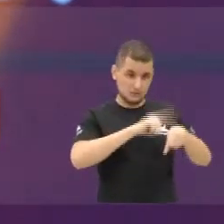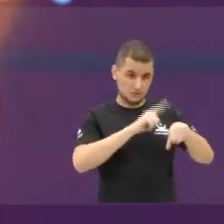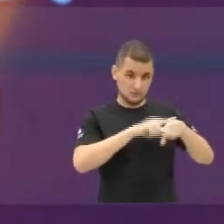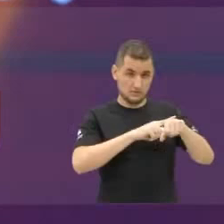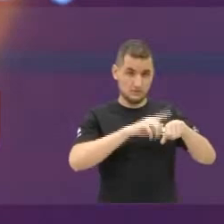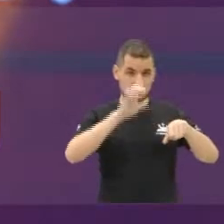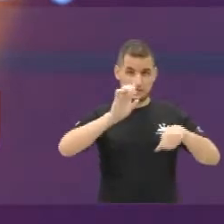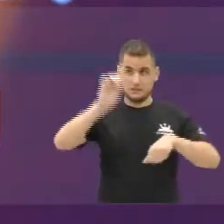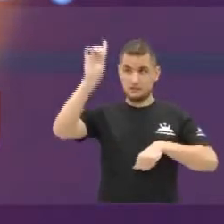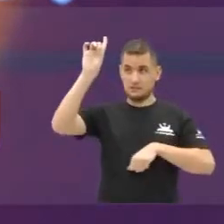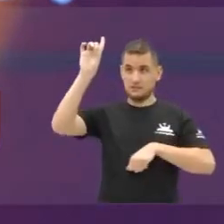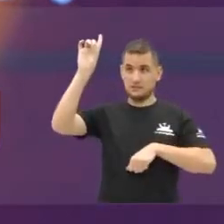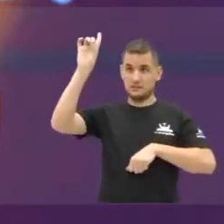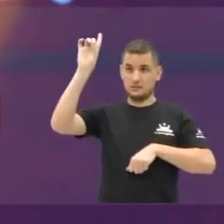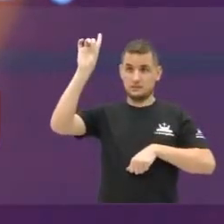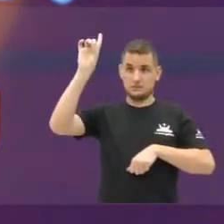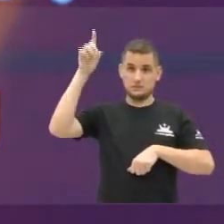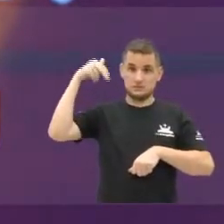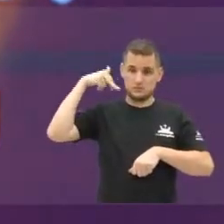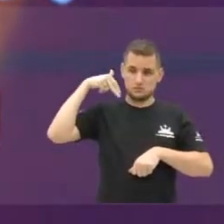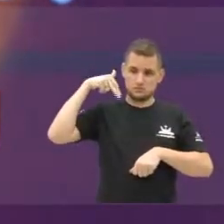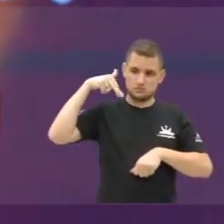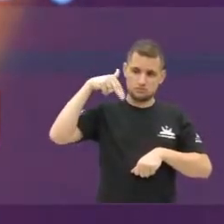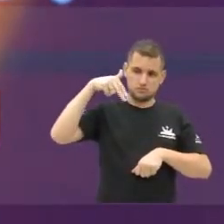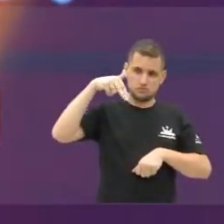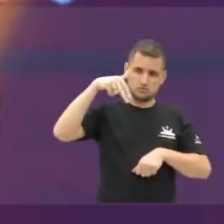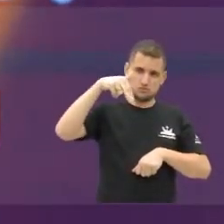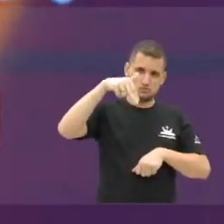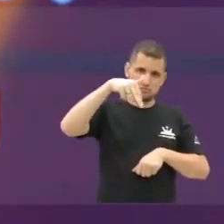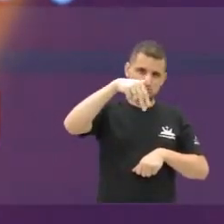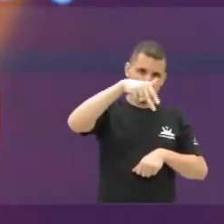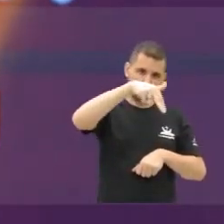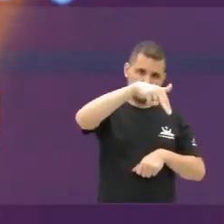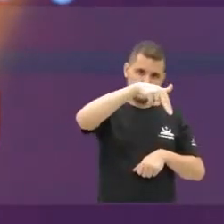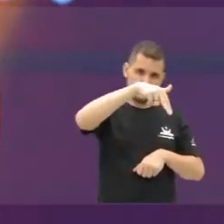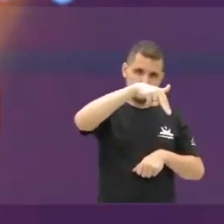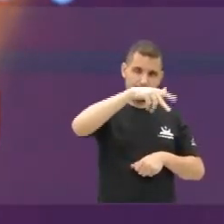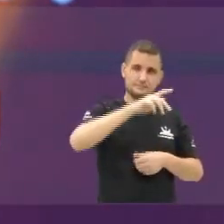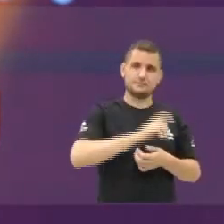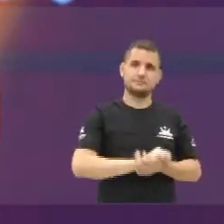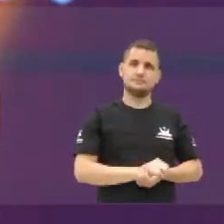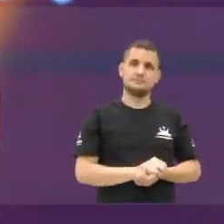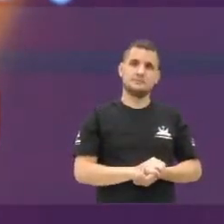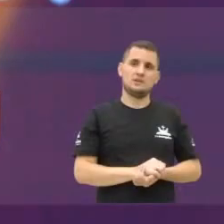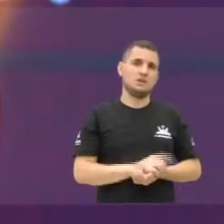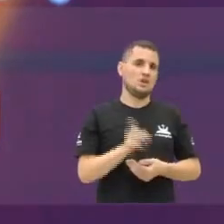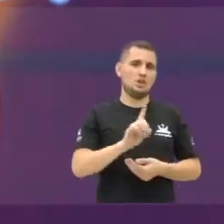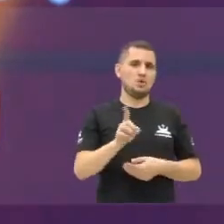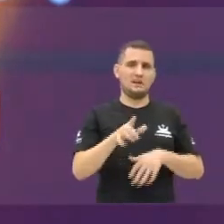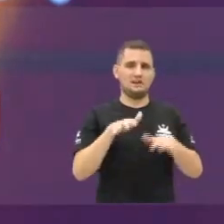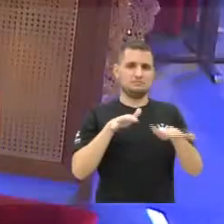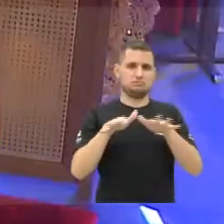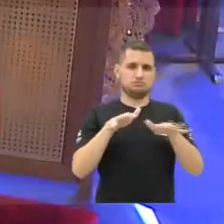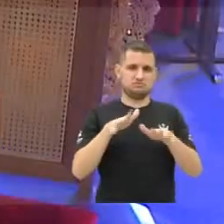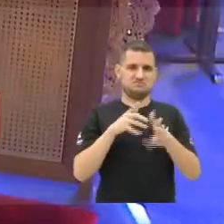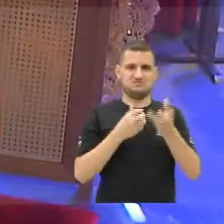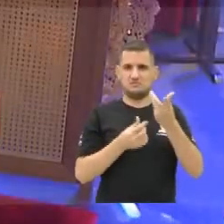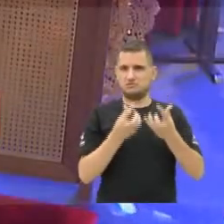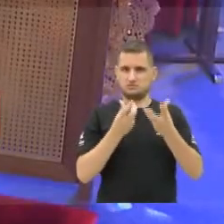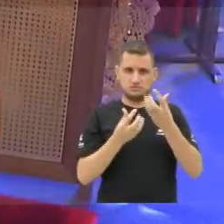Deus vai passar na frente da caverna. Não é no terremoto, no